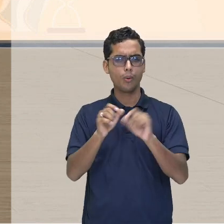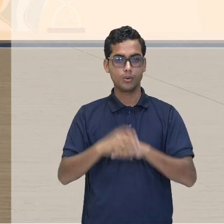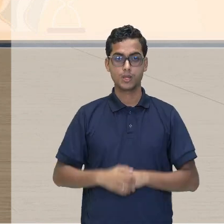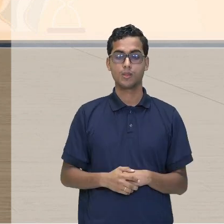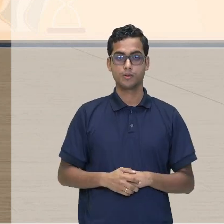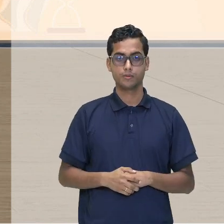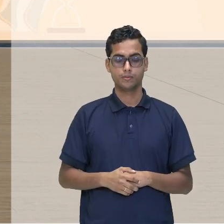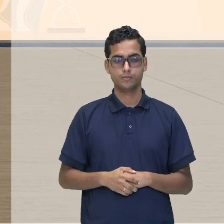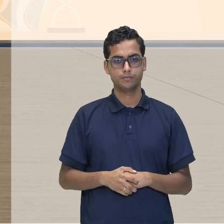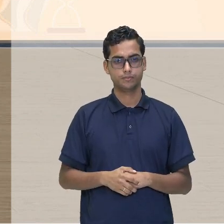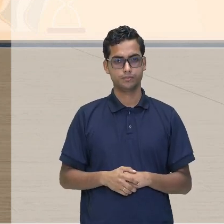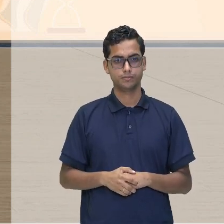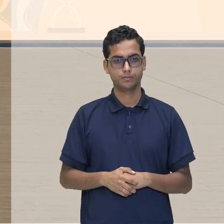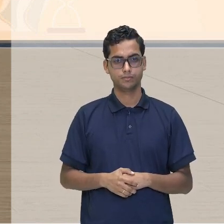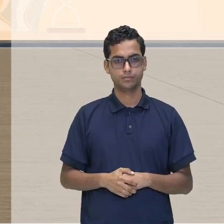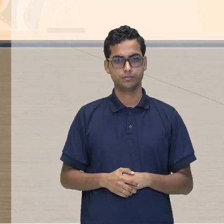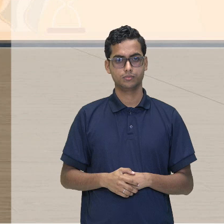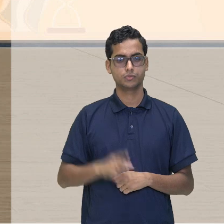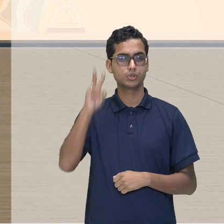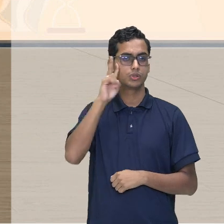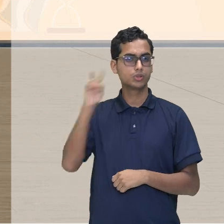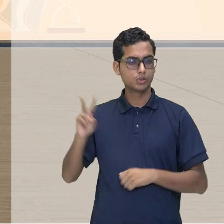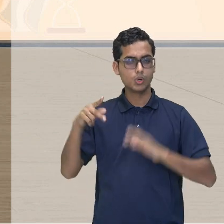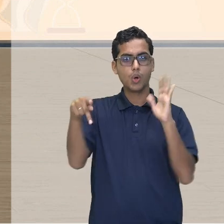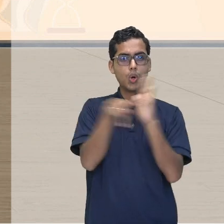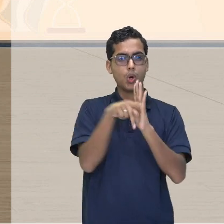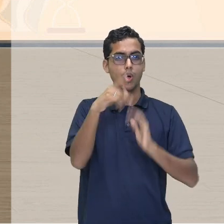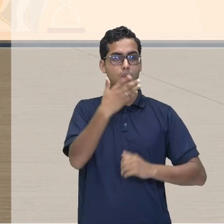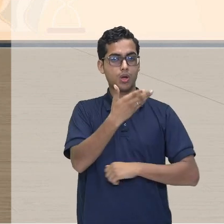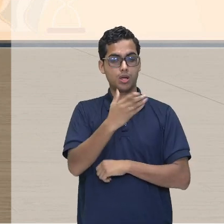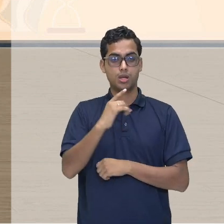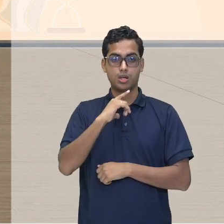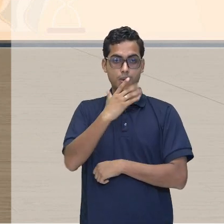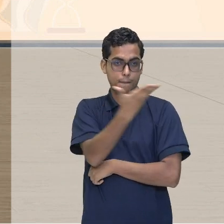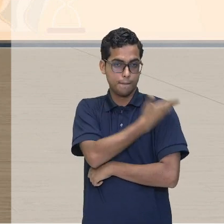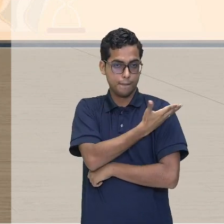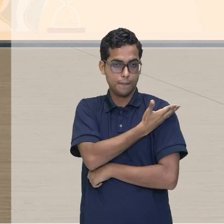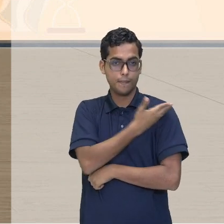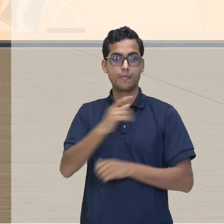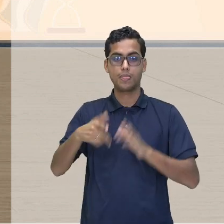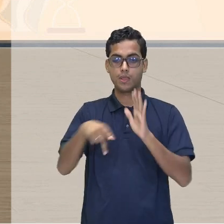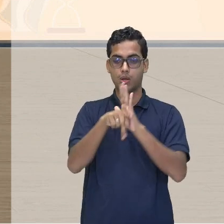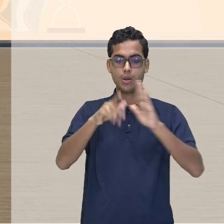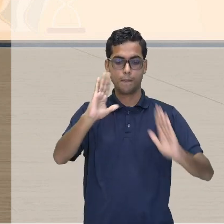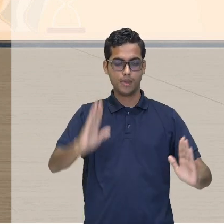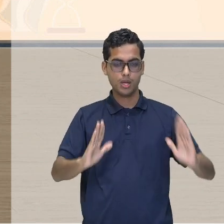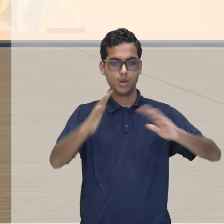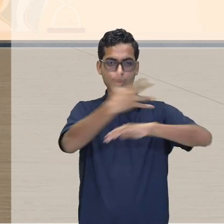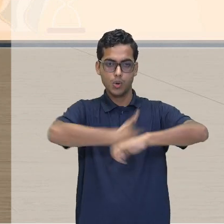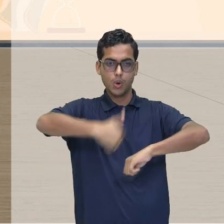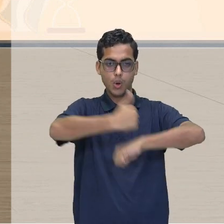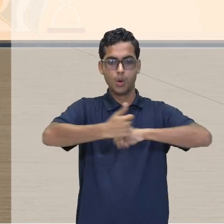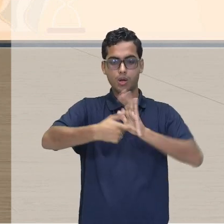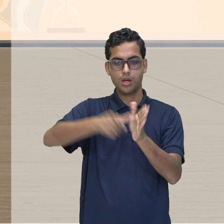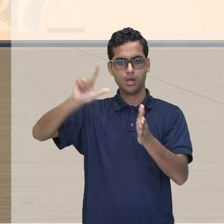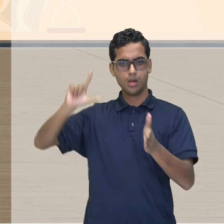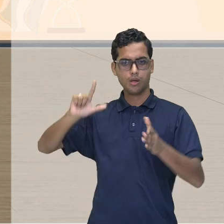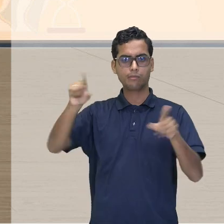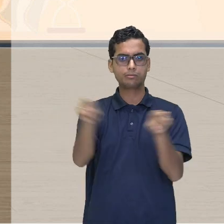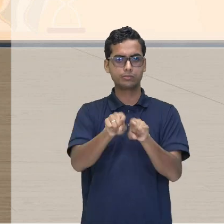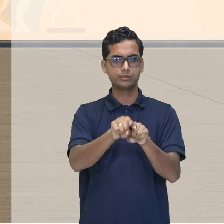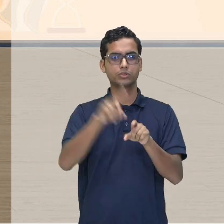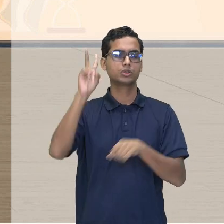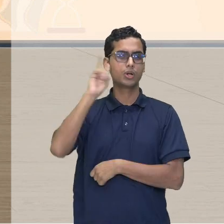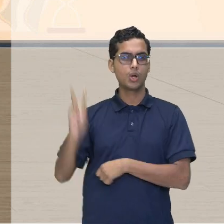história pré-colonial do Brasil, o que é história do Brasil colonial, o que é história do Brasil